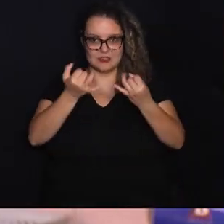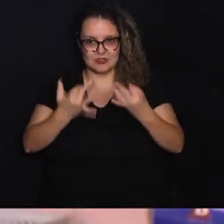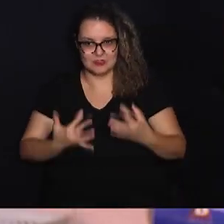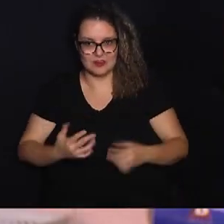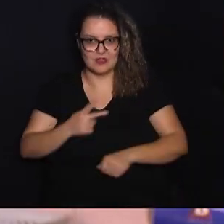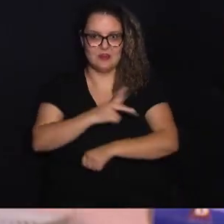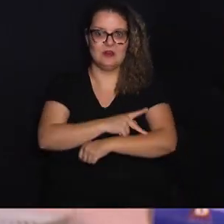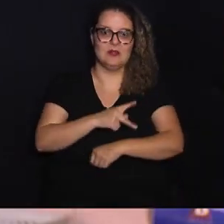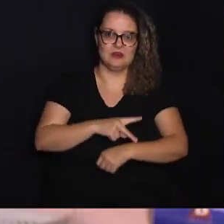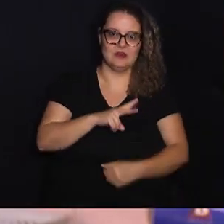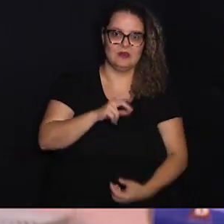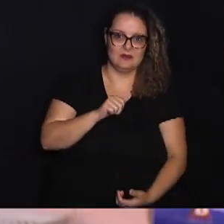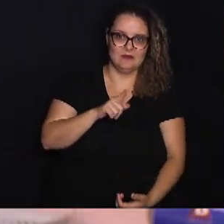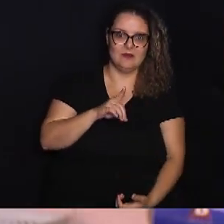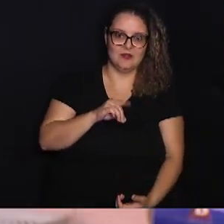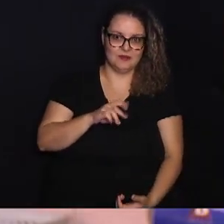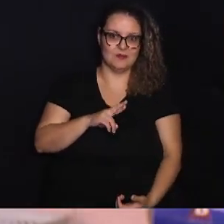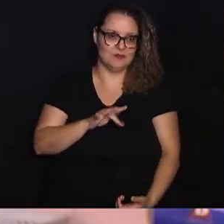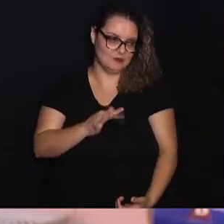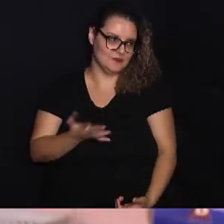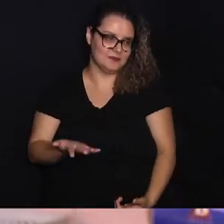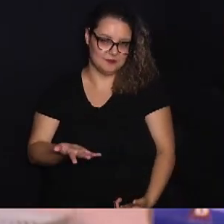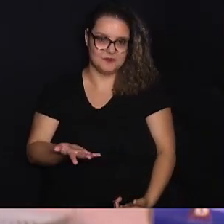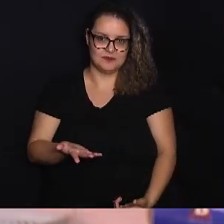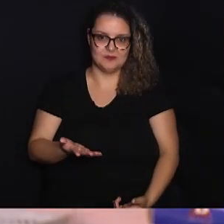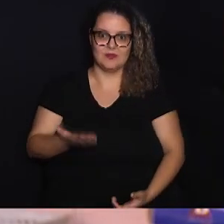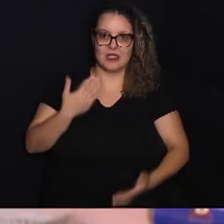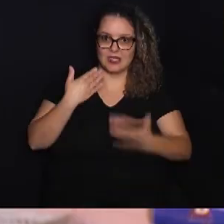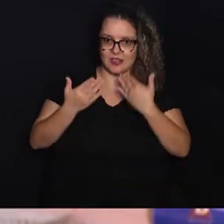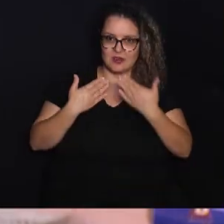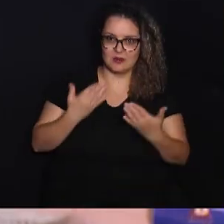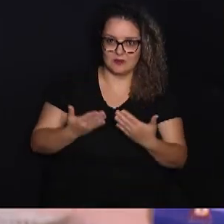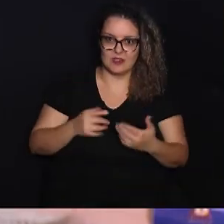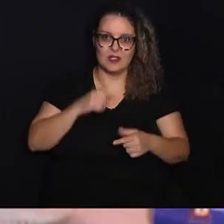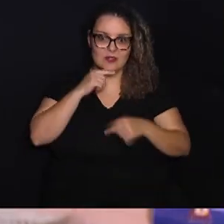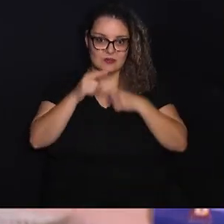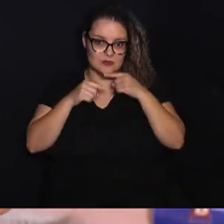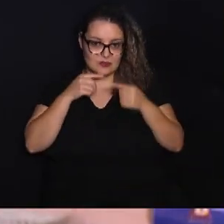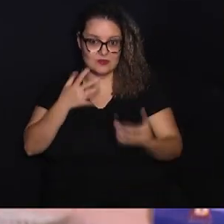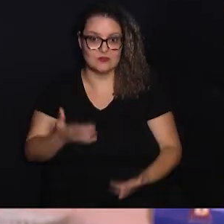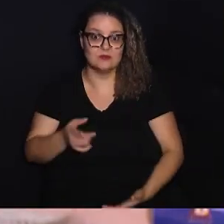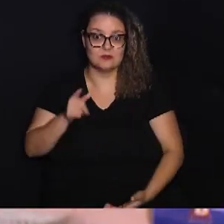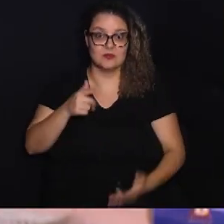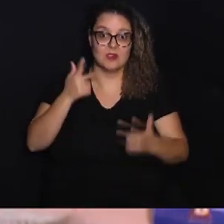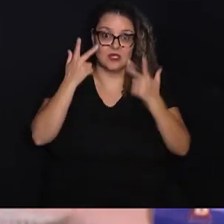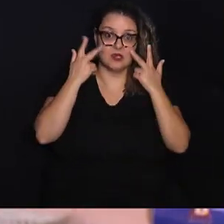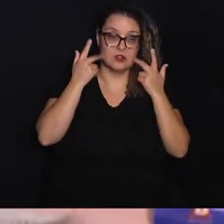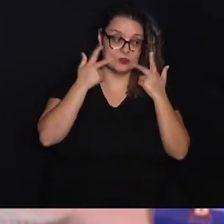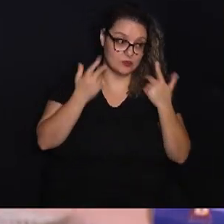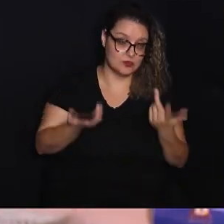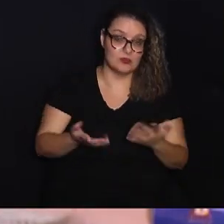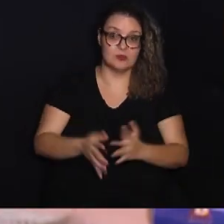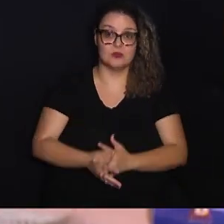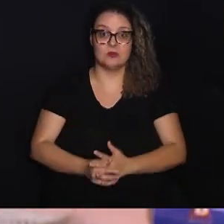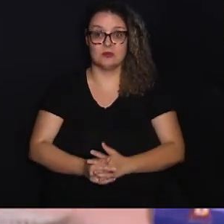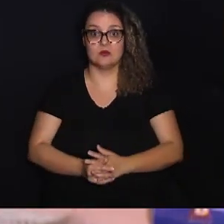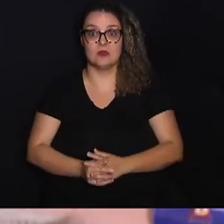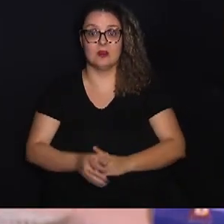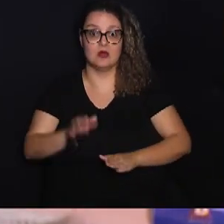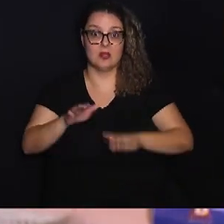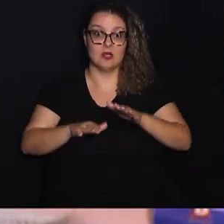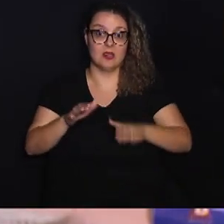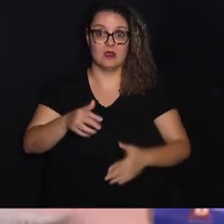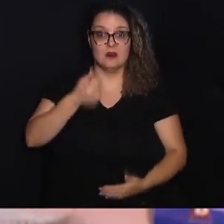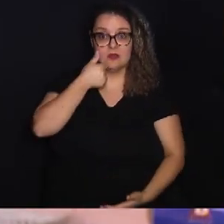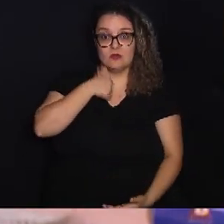pedagogia Waldorf e conversar algumas dúvidas, porque é comum, muitas vezes, as famílias